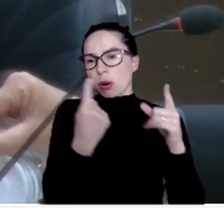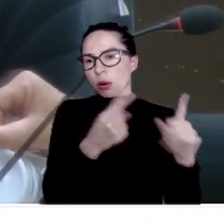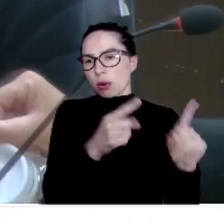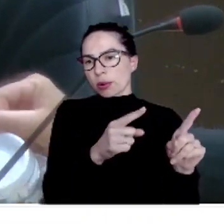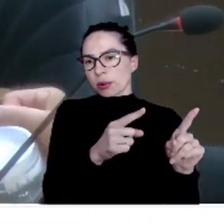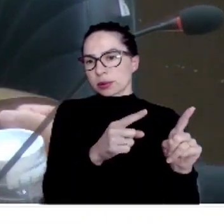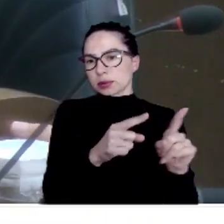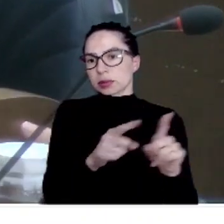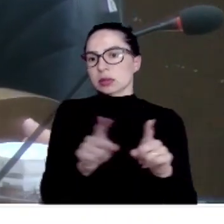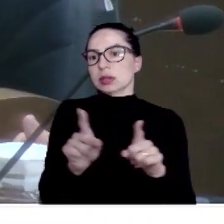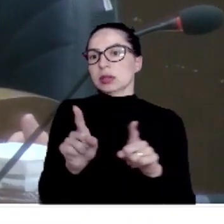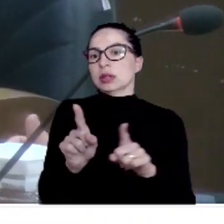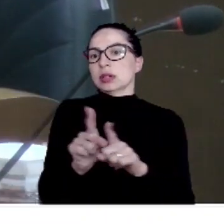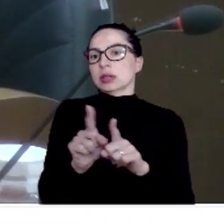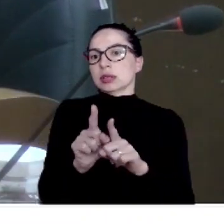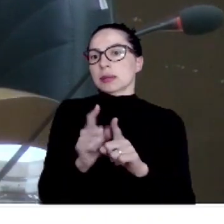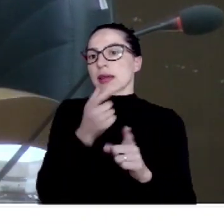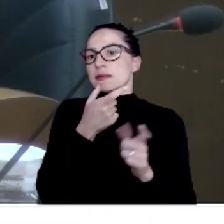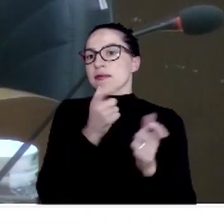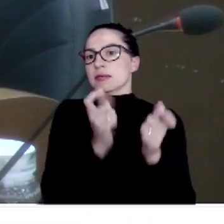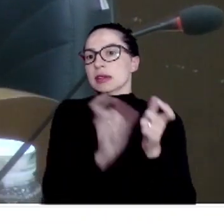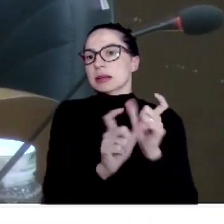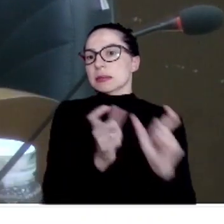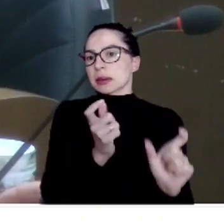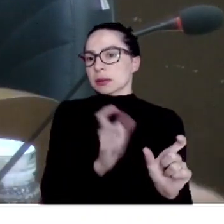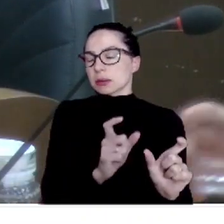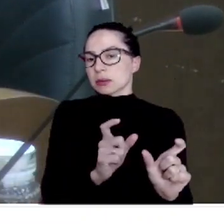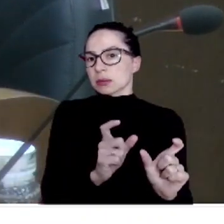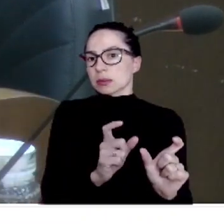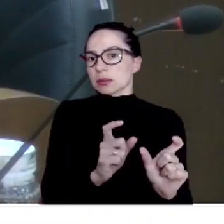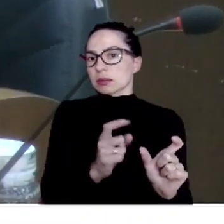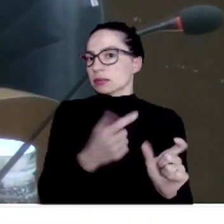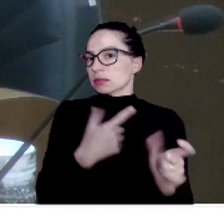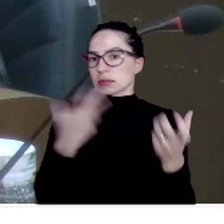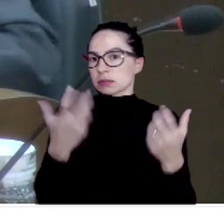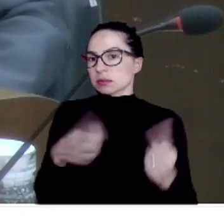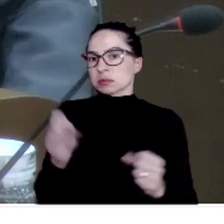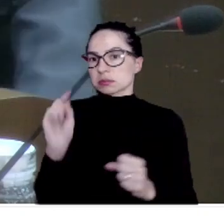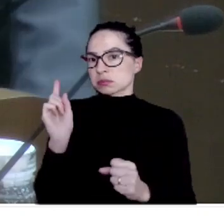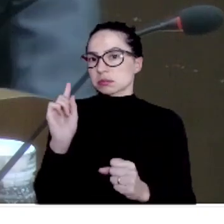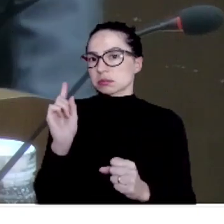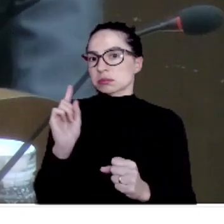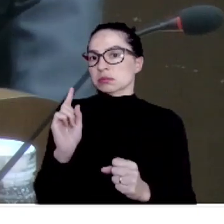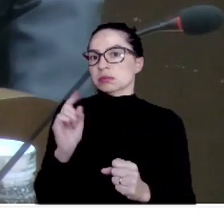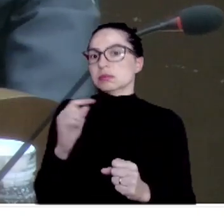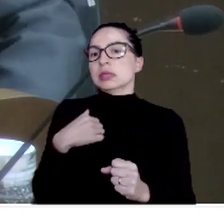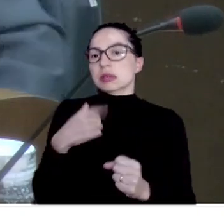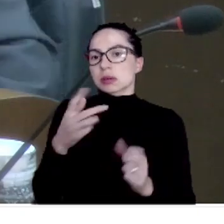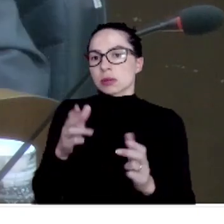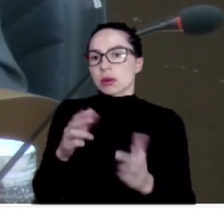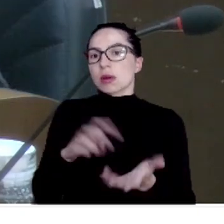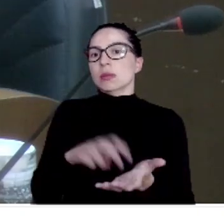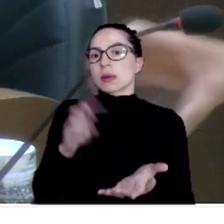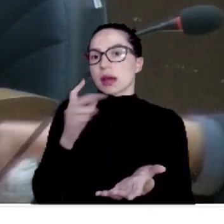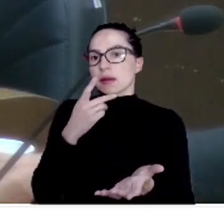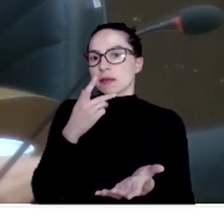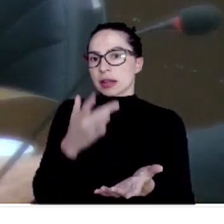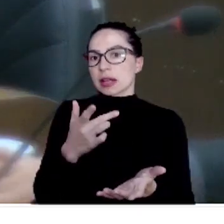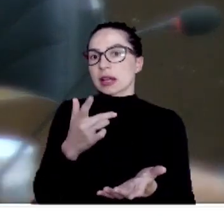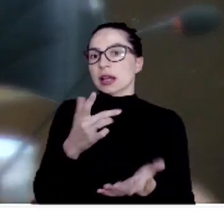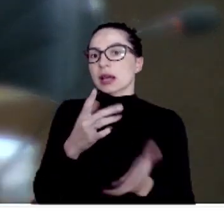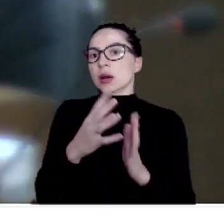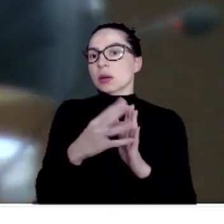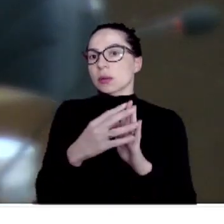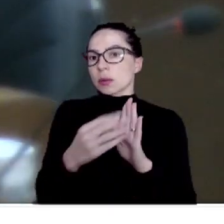também a verbal, é intolerável. Como eu disse de manhã, seguindo os exemplos